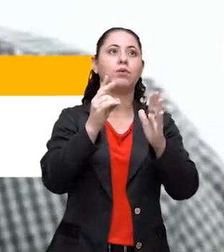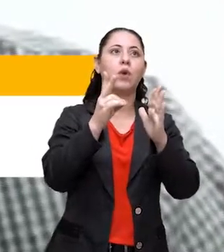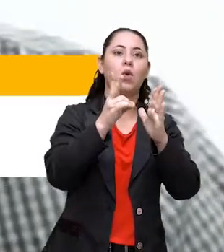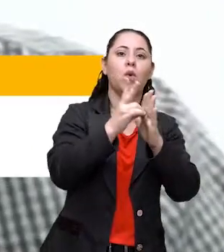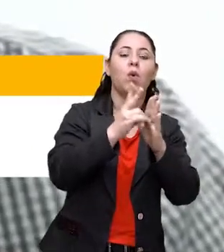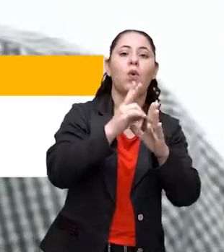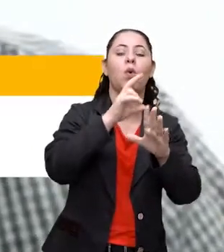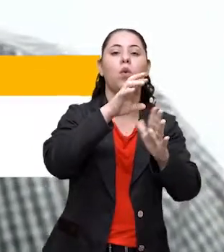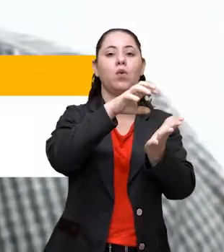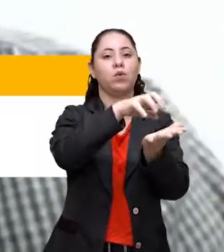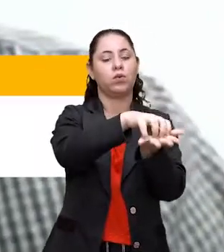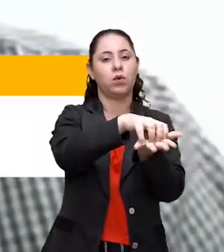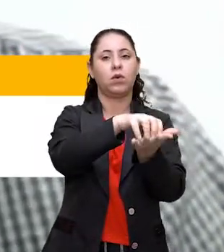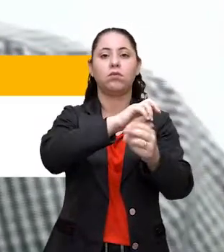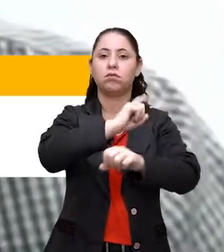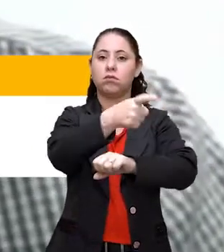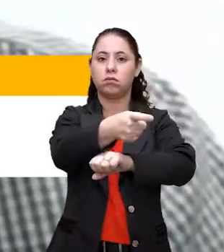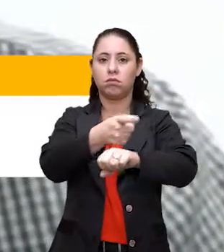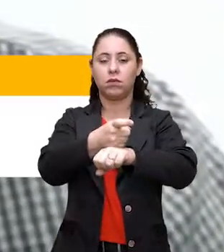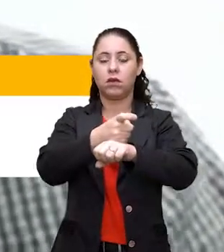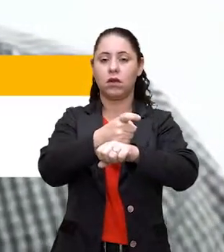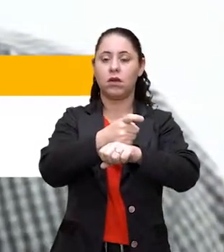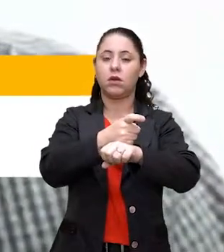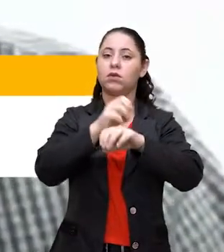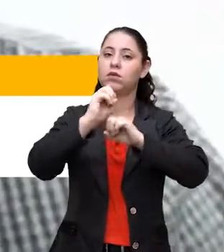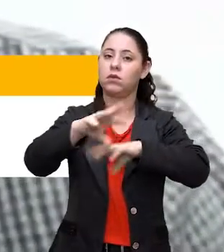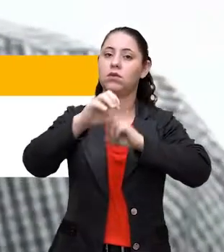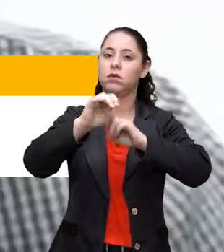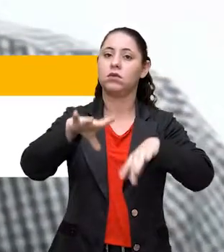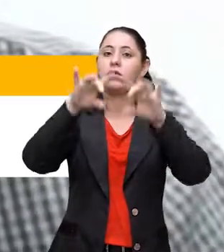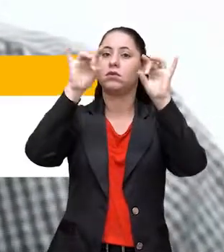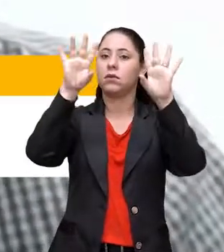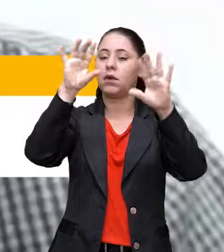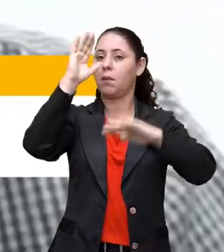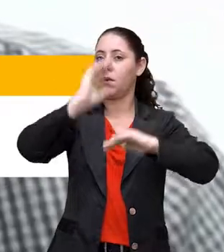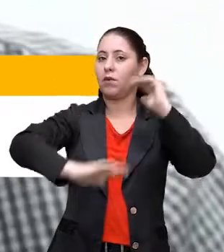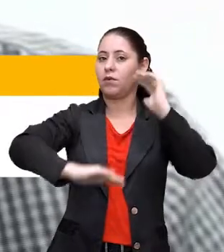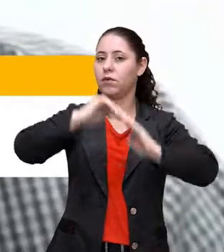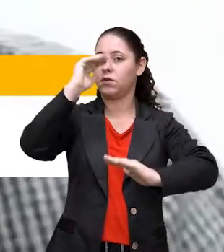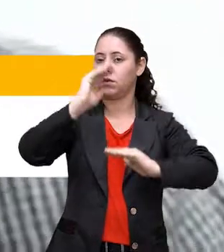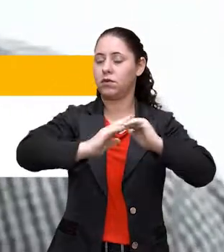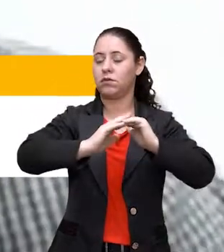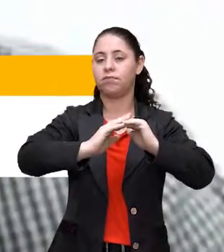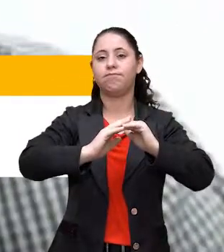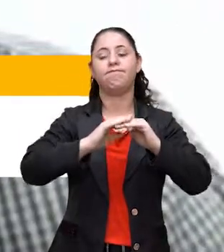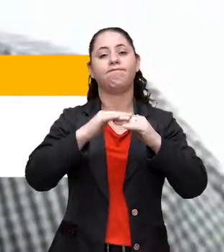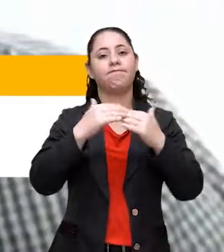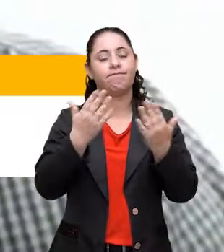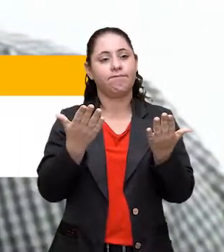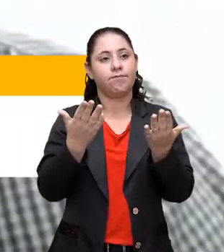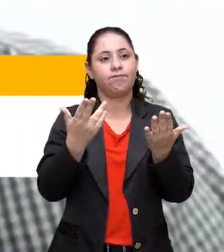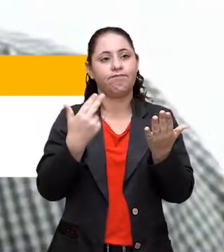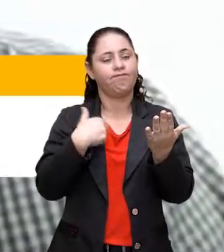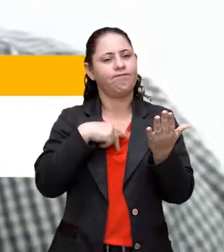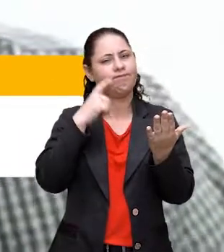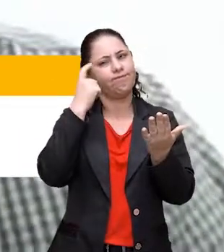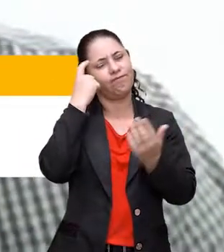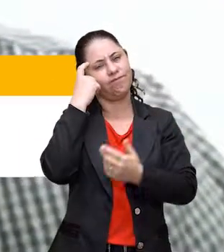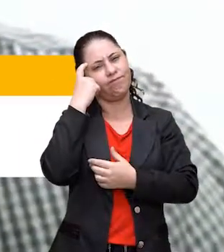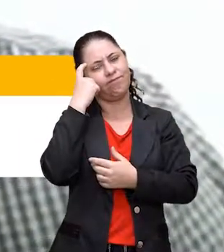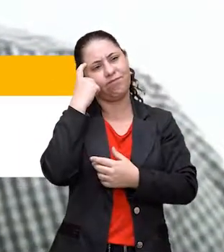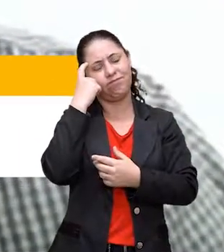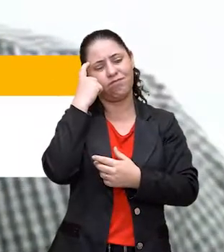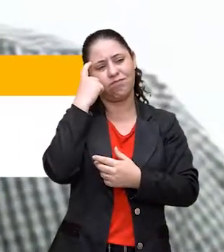comunidades indígenas, quilombolas, educação especial, educação profissional, e ficamos